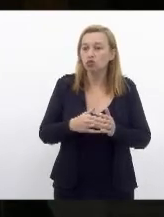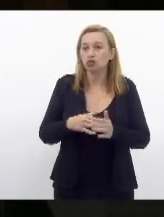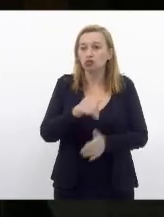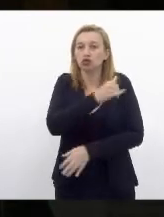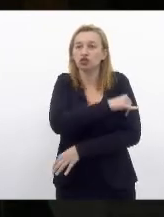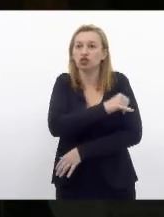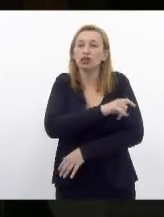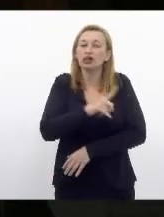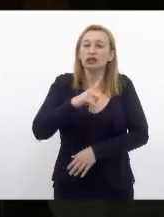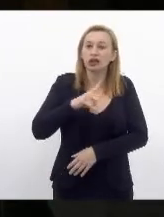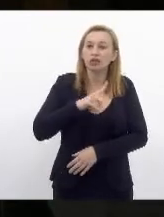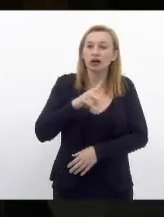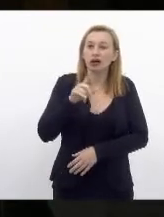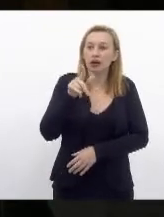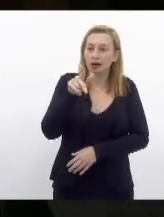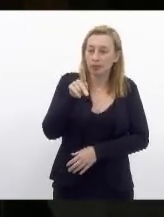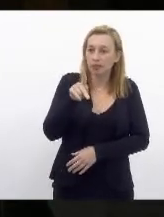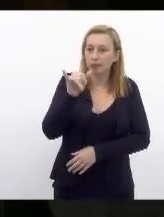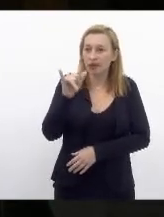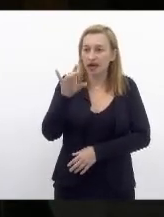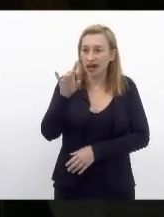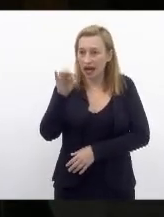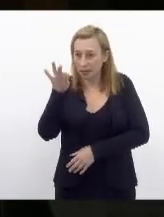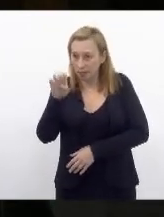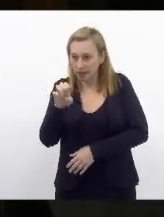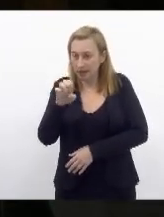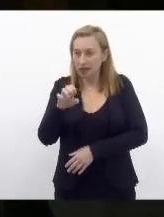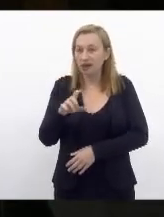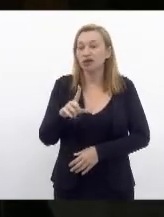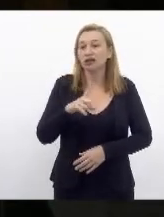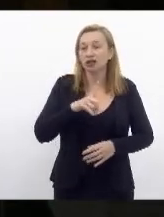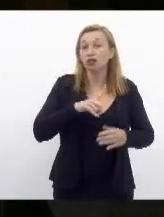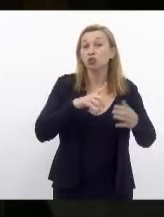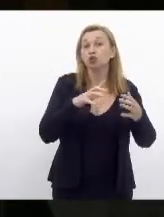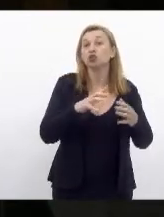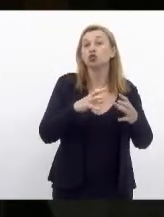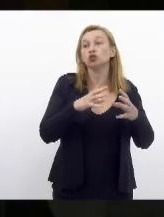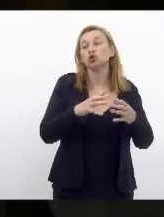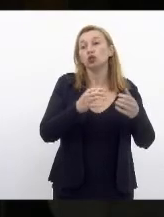que monta uma tenda e nós temos também um ônibus